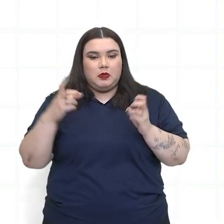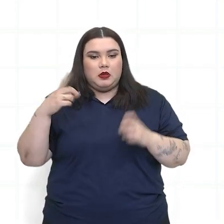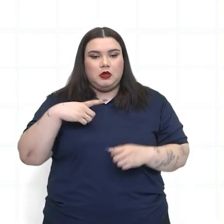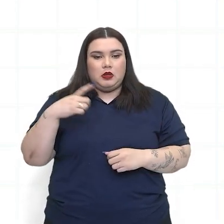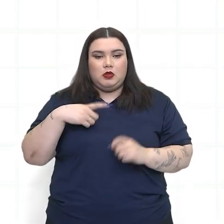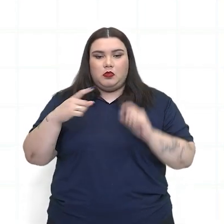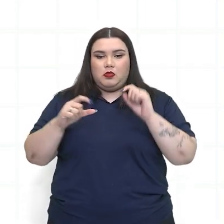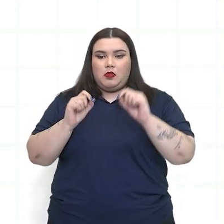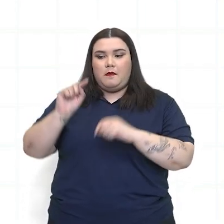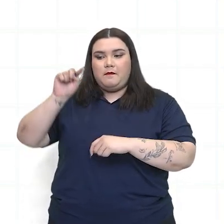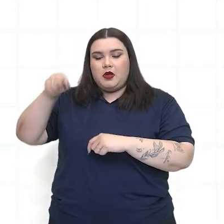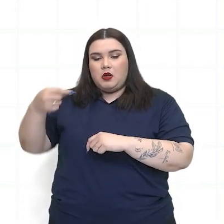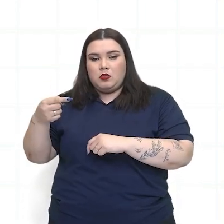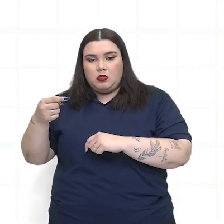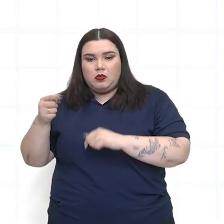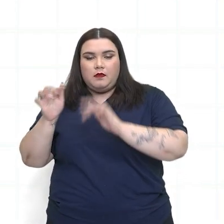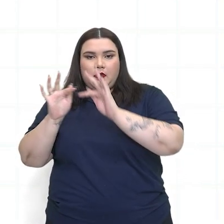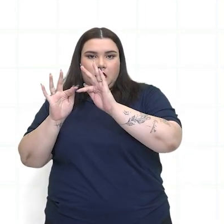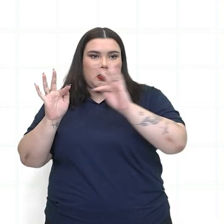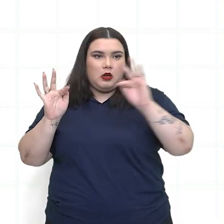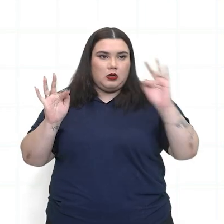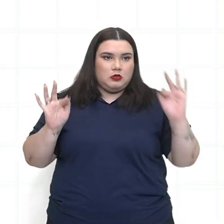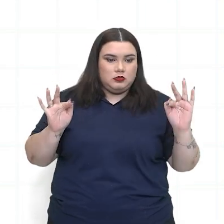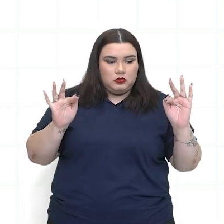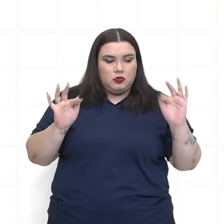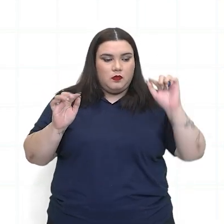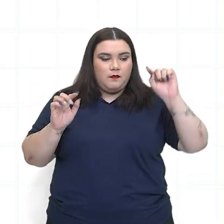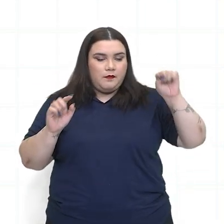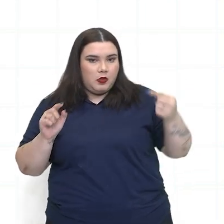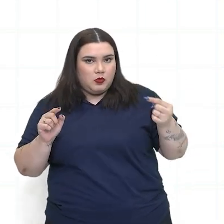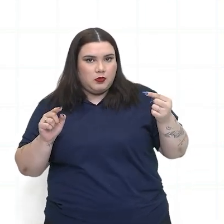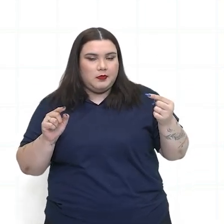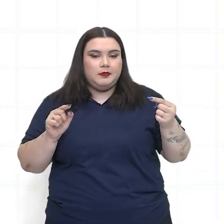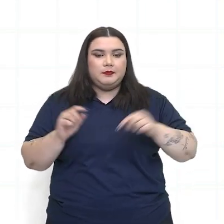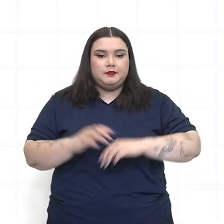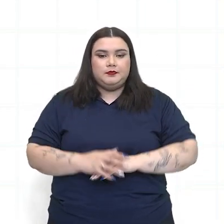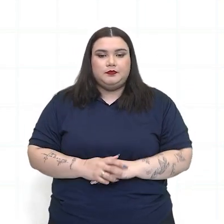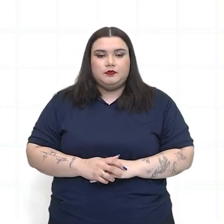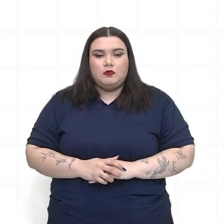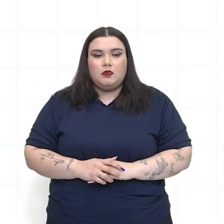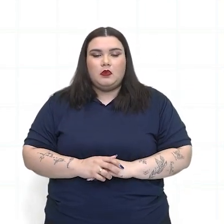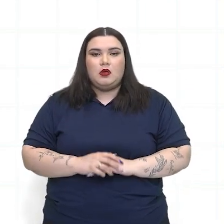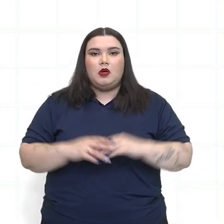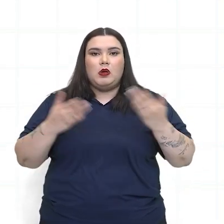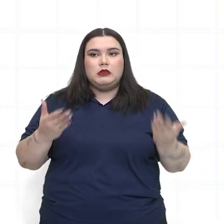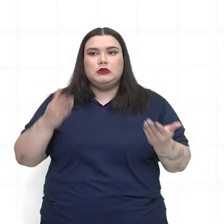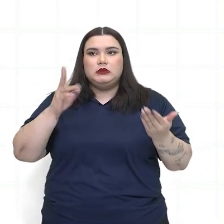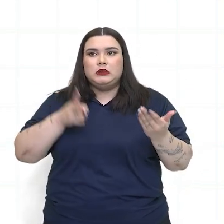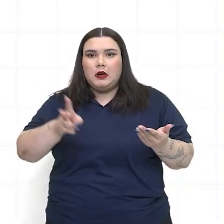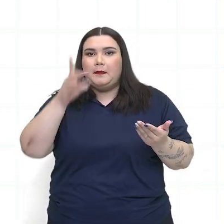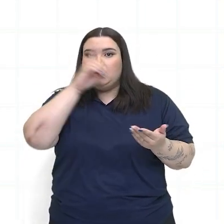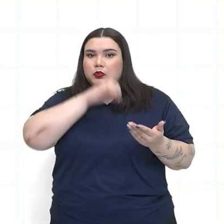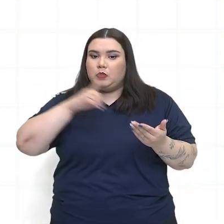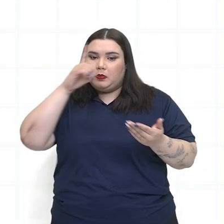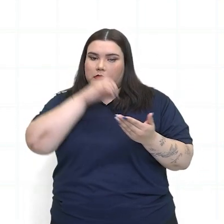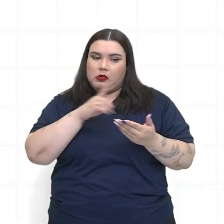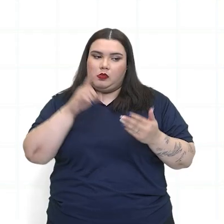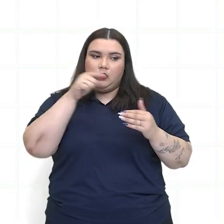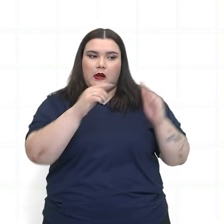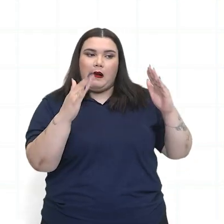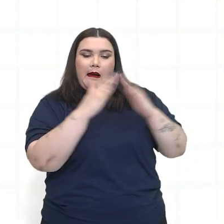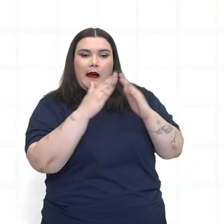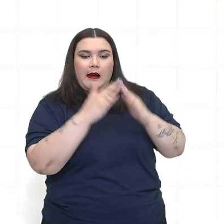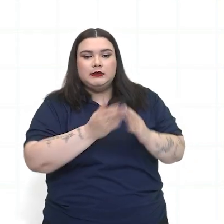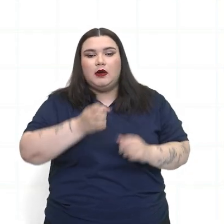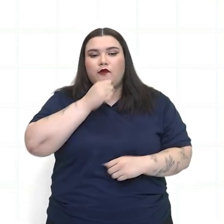domingos. Quando? Todos os domingos, adjunto adverbial de tempo. Na casa de meus avós, outro adjunto